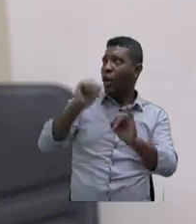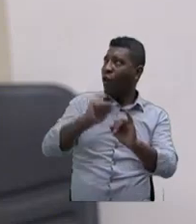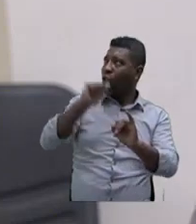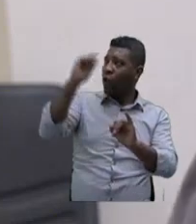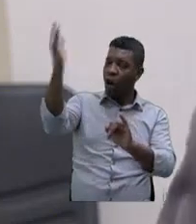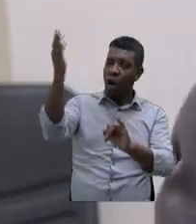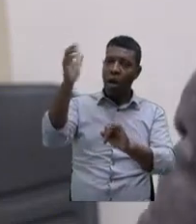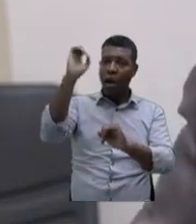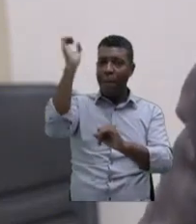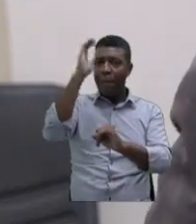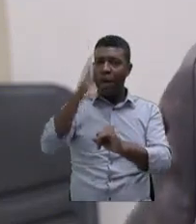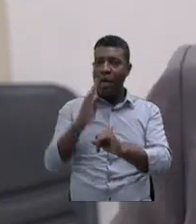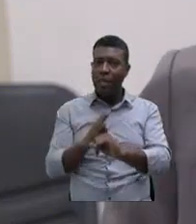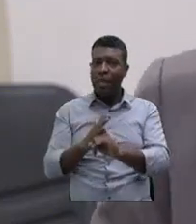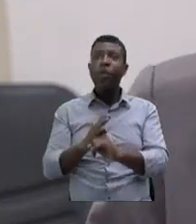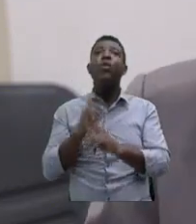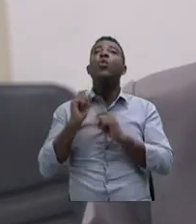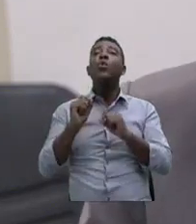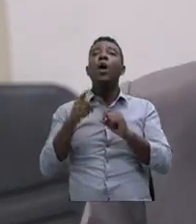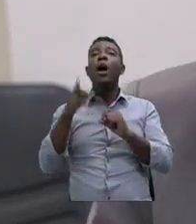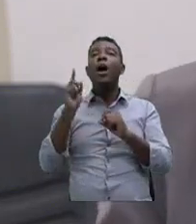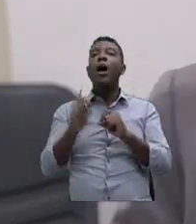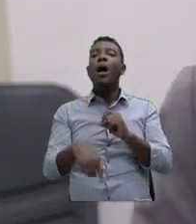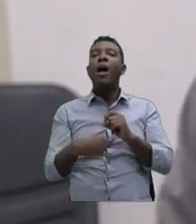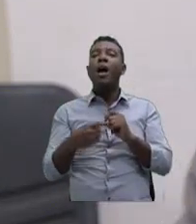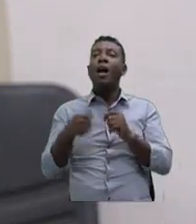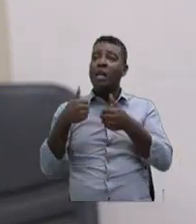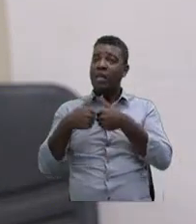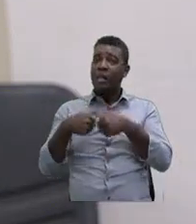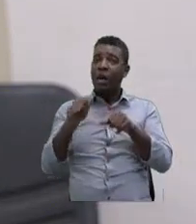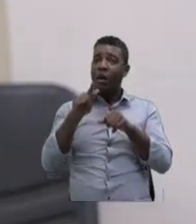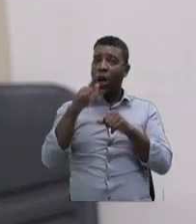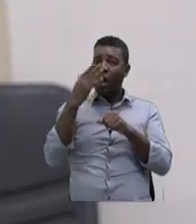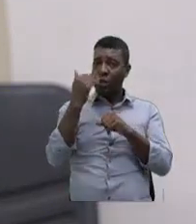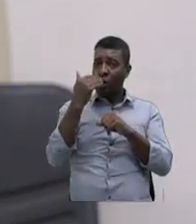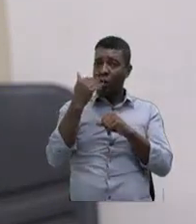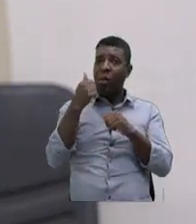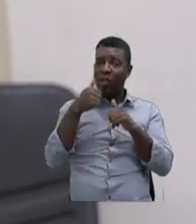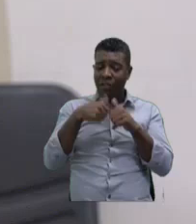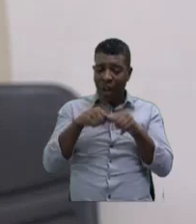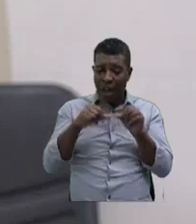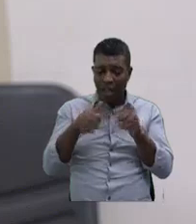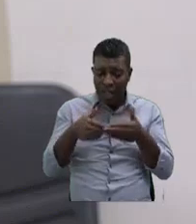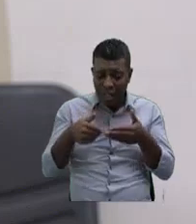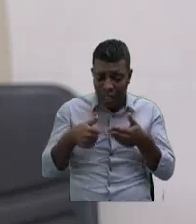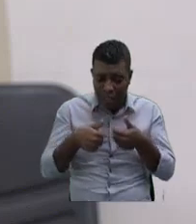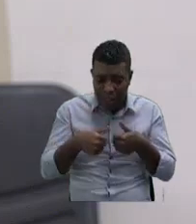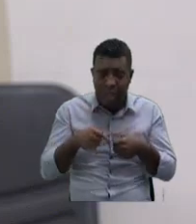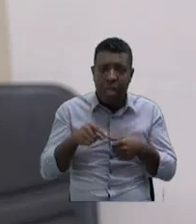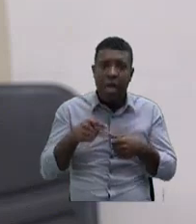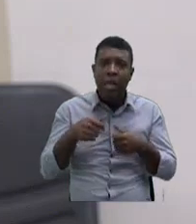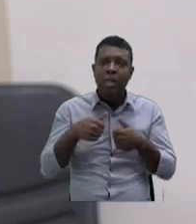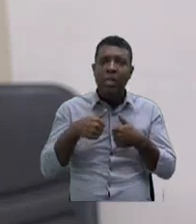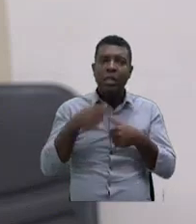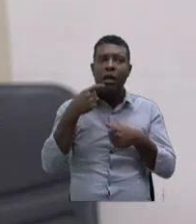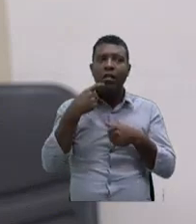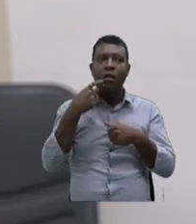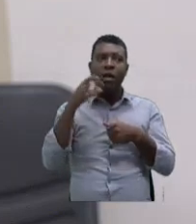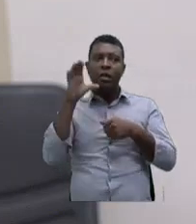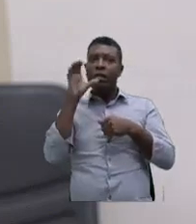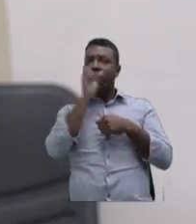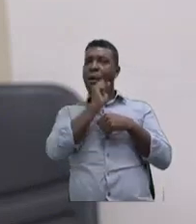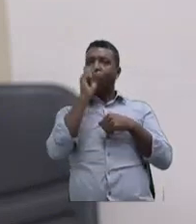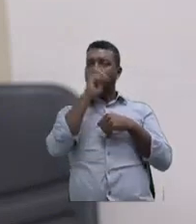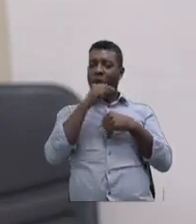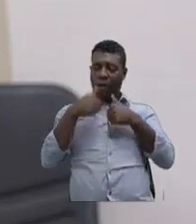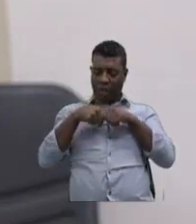que se refere à gastronomia. Eles estão em Belo Horizonte o final de semana, agora foram para Tiradentes, depois para